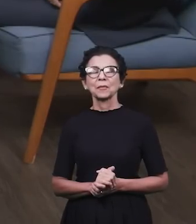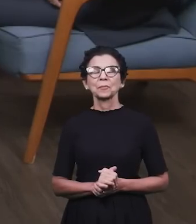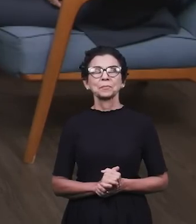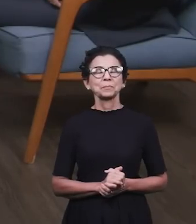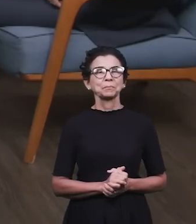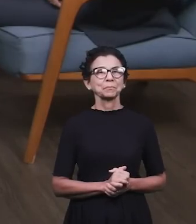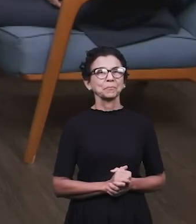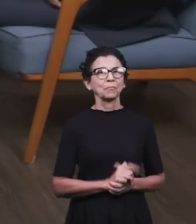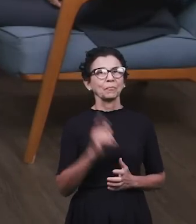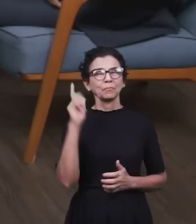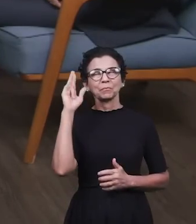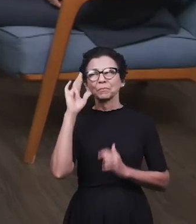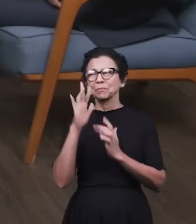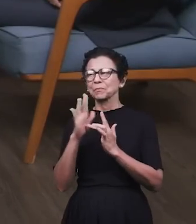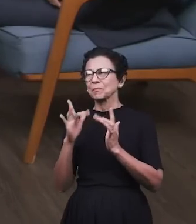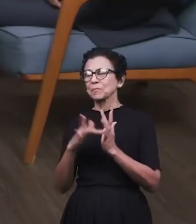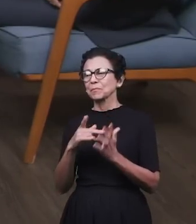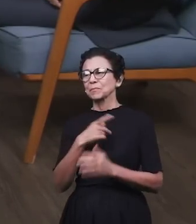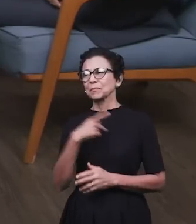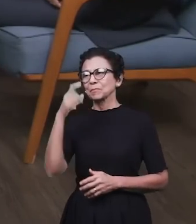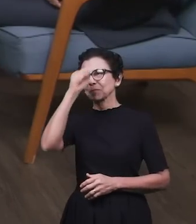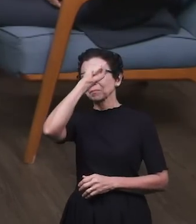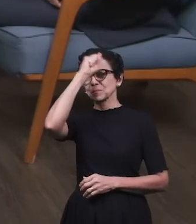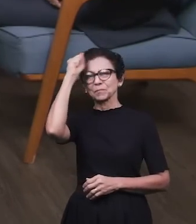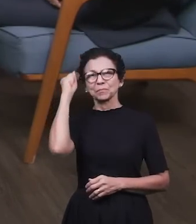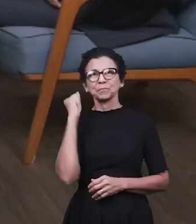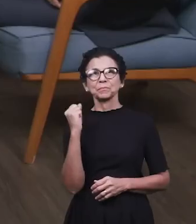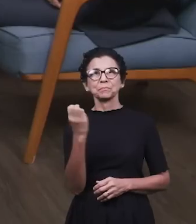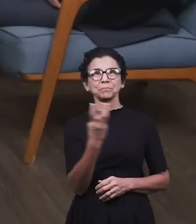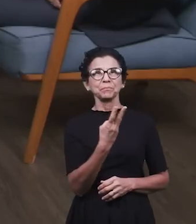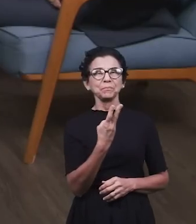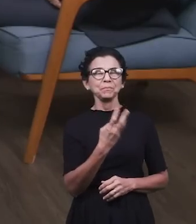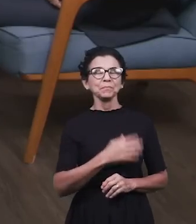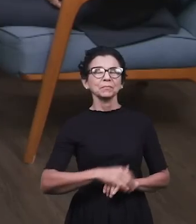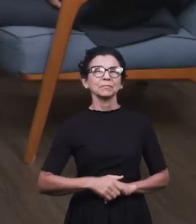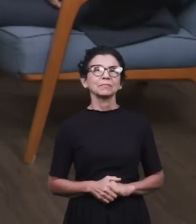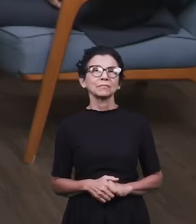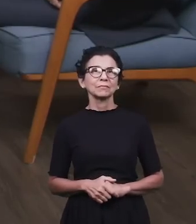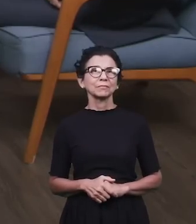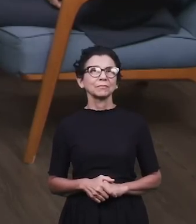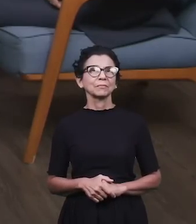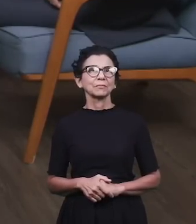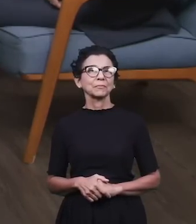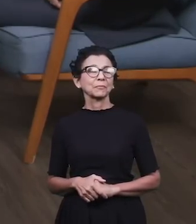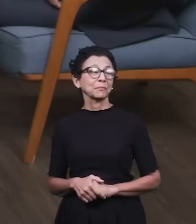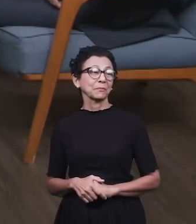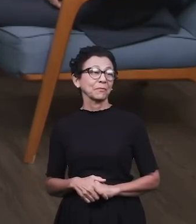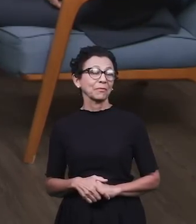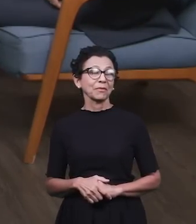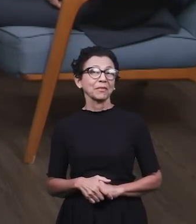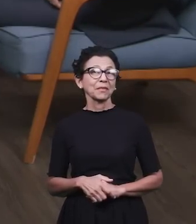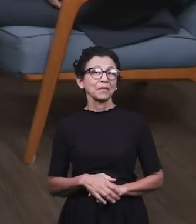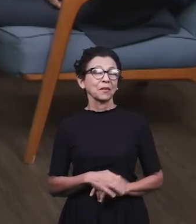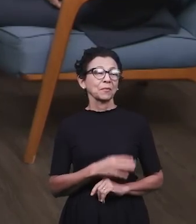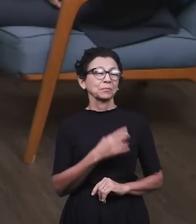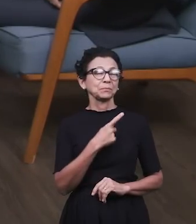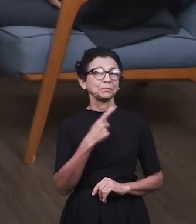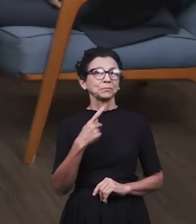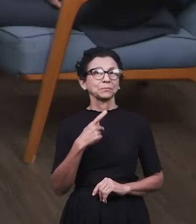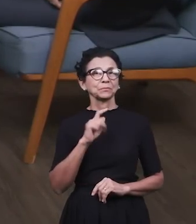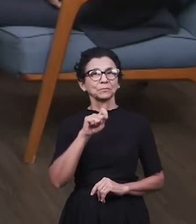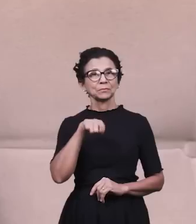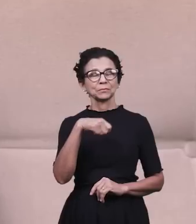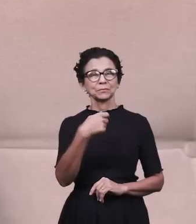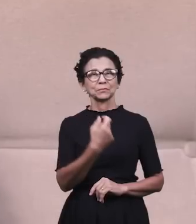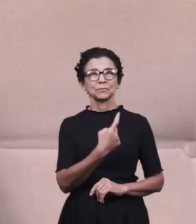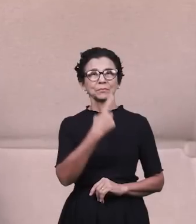Sérgio Souza. Paz do Senhor, Sérgio. Paz do Senhor Josias, Daniel, Adriano e a todos. Pastor Daniel Moreira. A paz do Senhor Jesus. Paz do Senhor, os